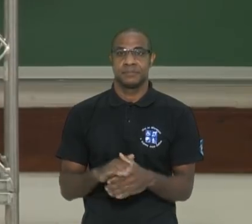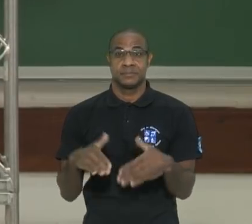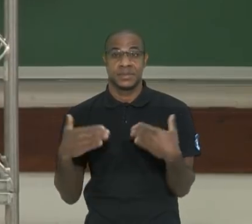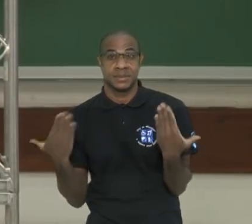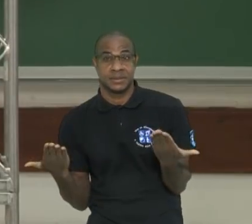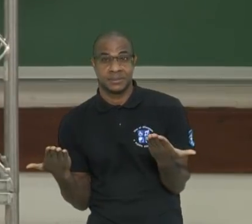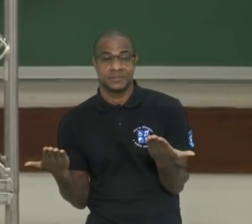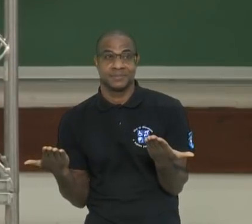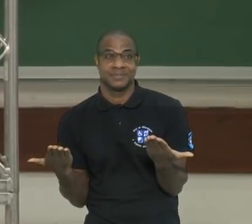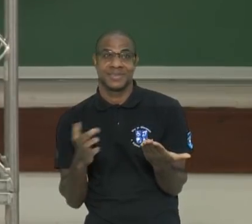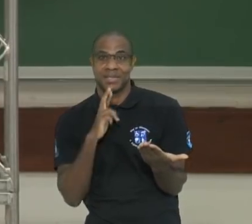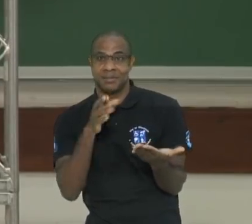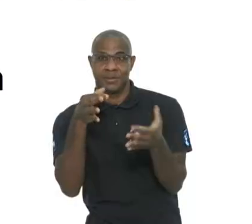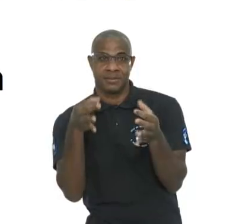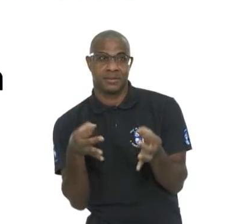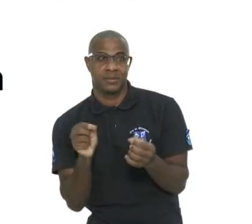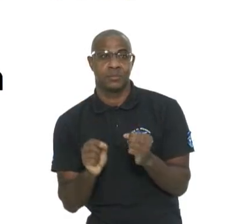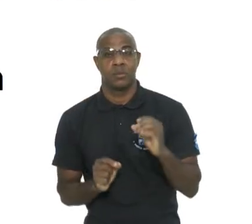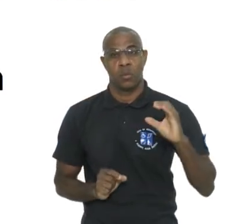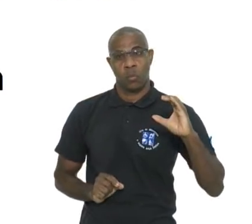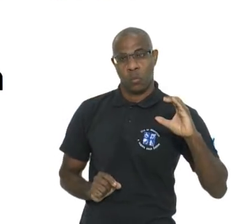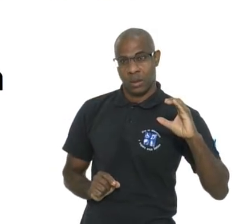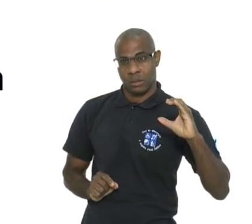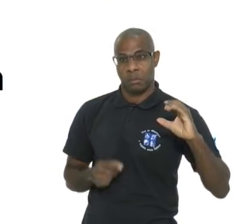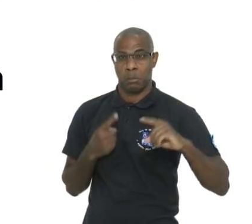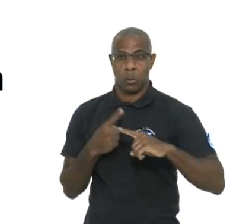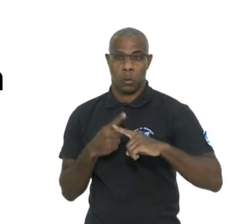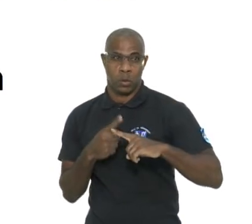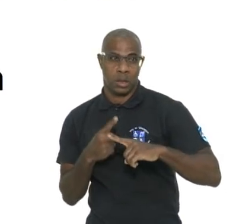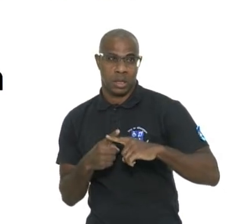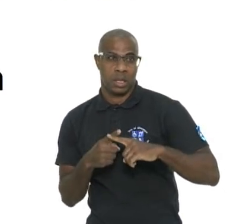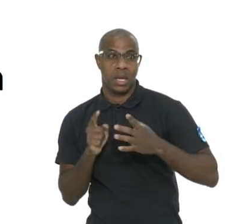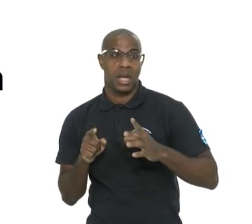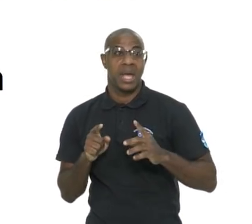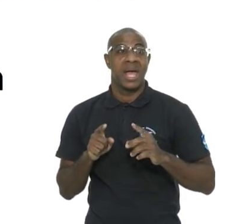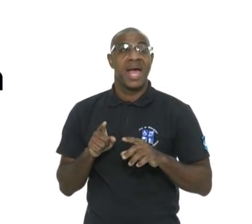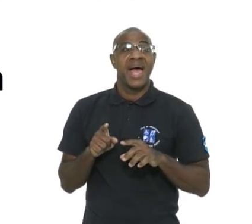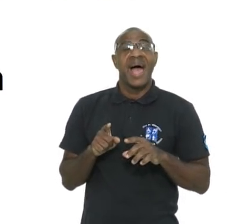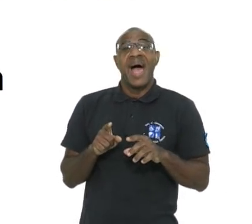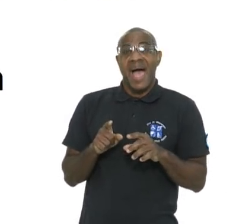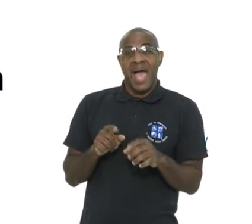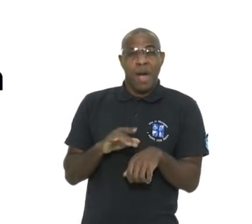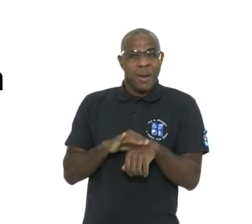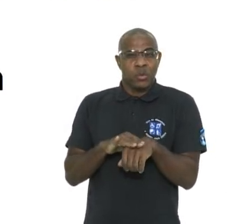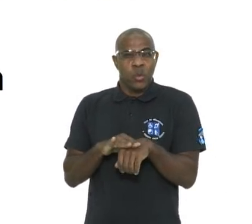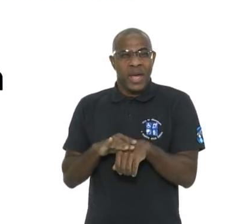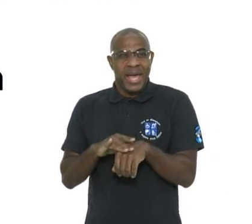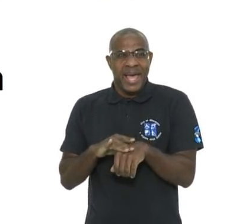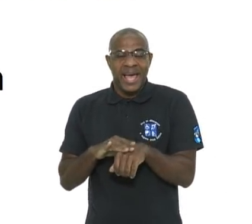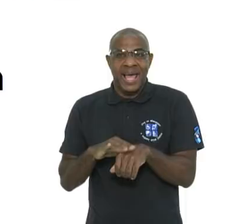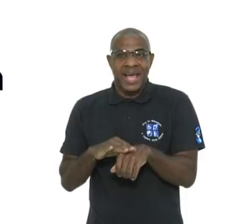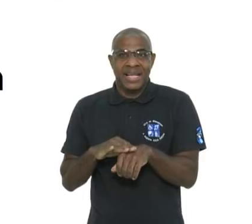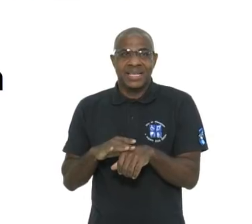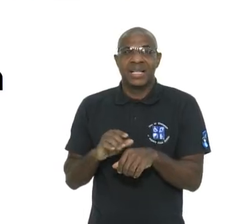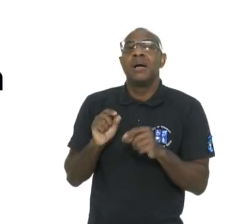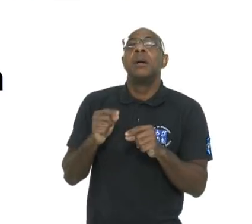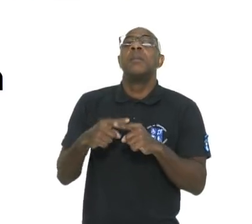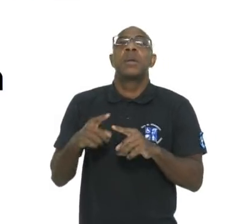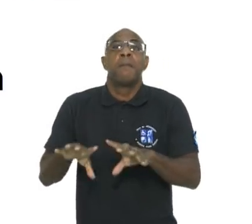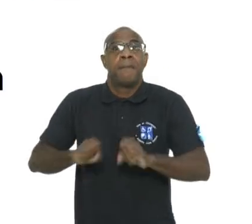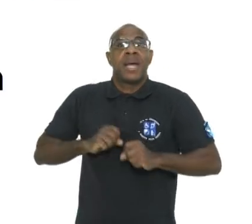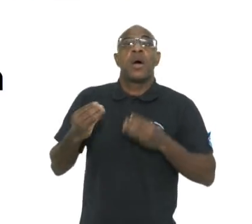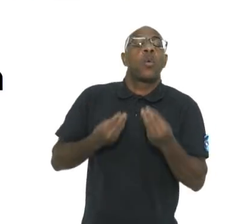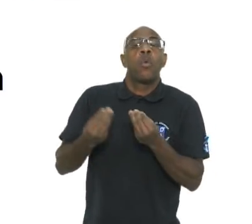Então, pessoal, resposta correta é a letra C. Por quê? É uma doença transmitida por água e alimentos contaminados